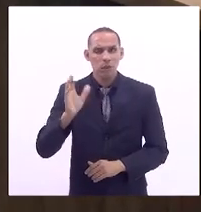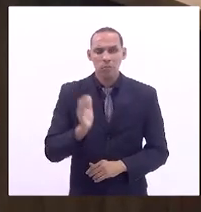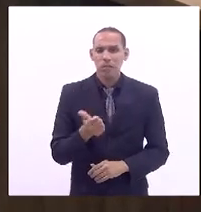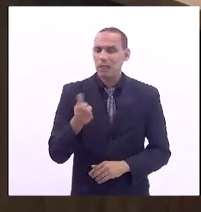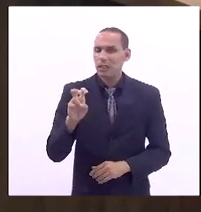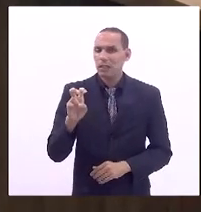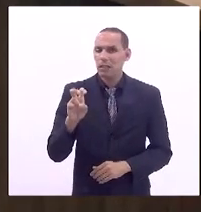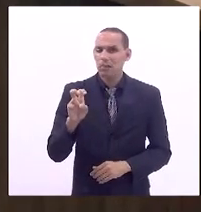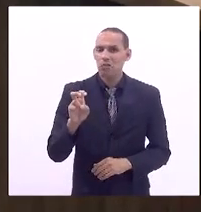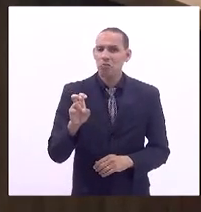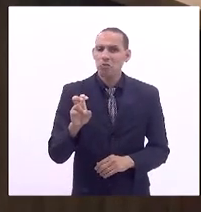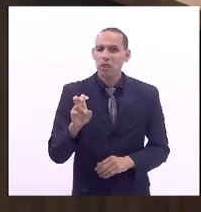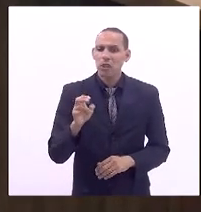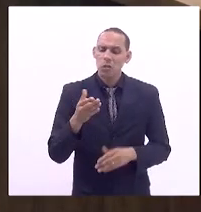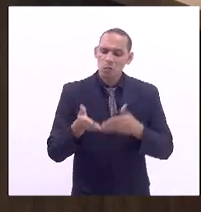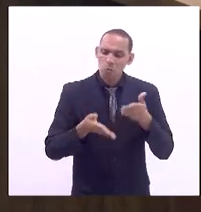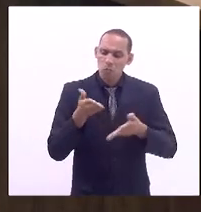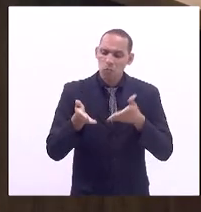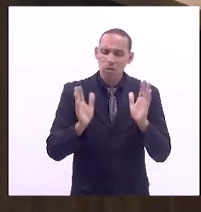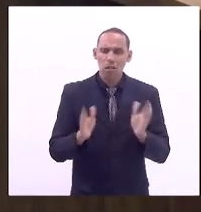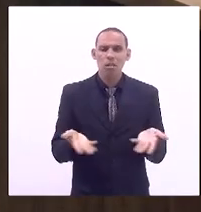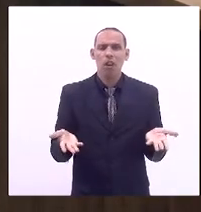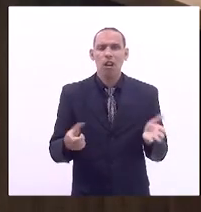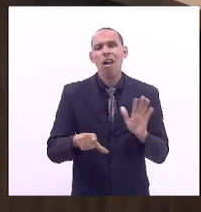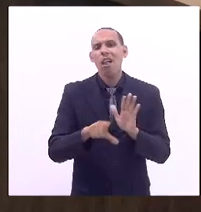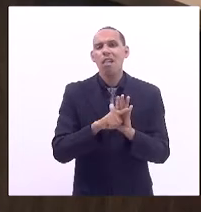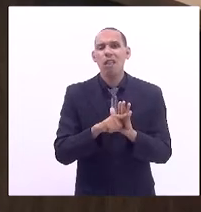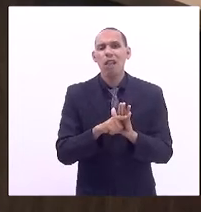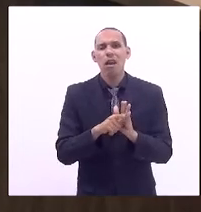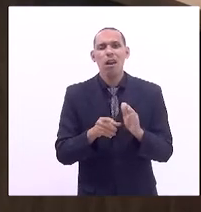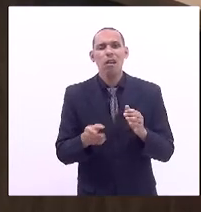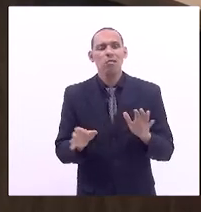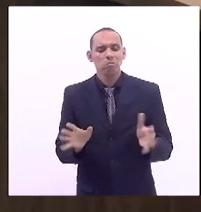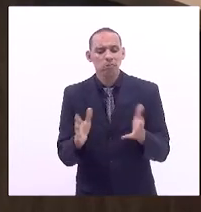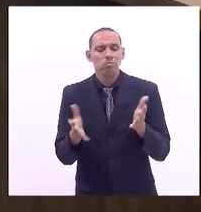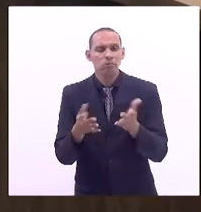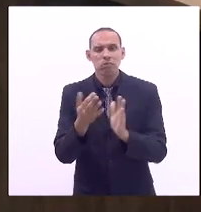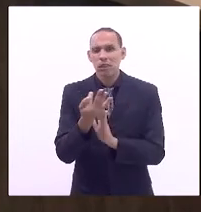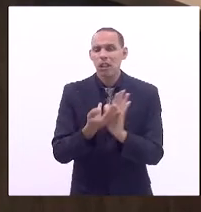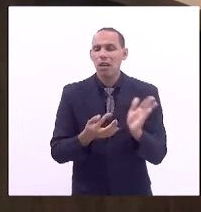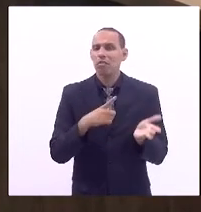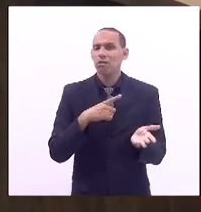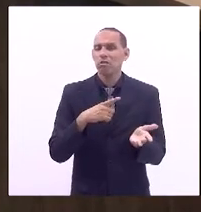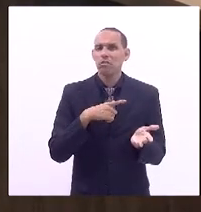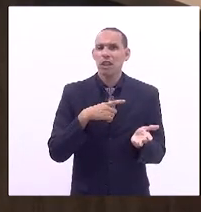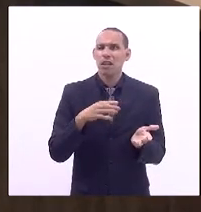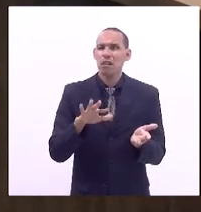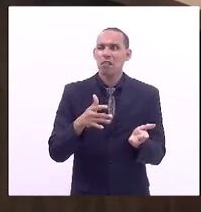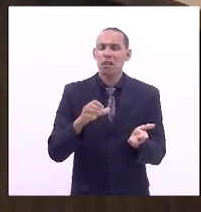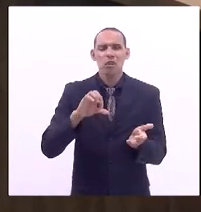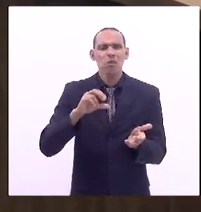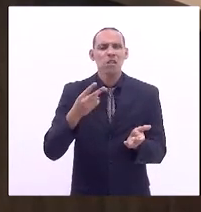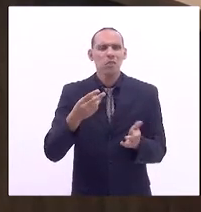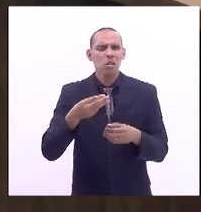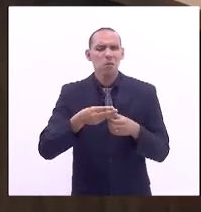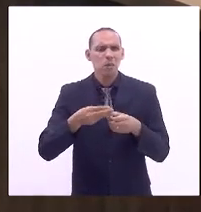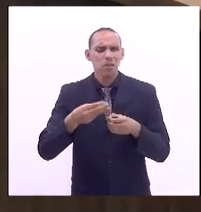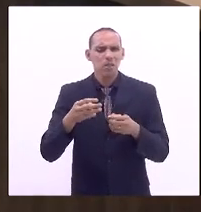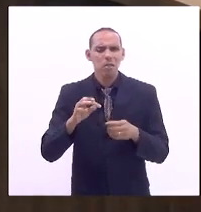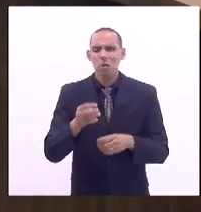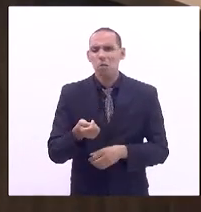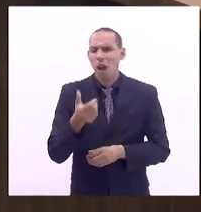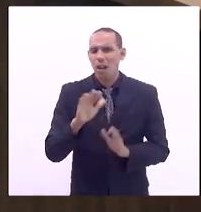15 que trata das a matéria que a lei do incentivo fiscal que praticamente hoje tem quais os 92 municípios